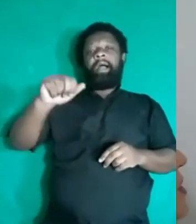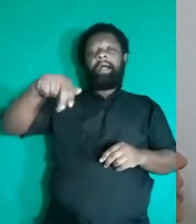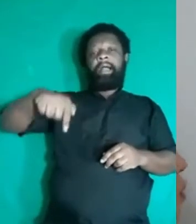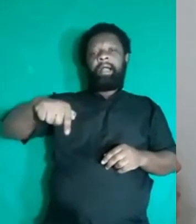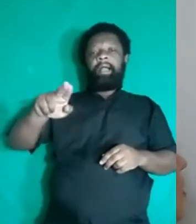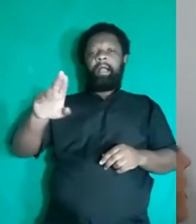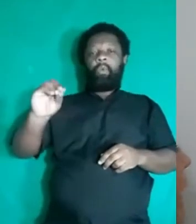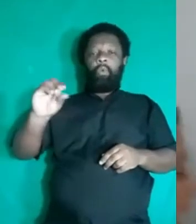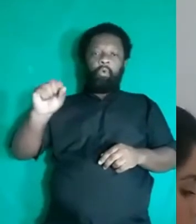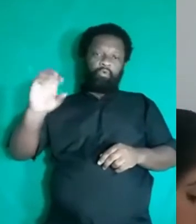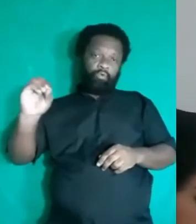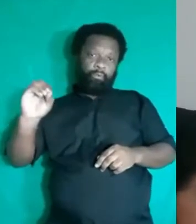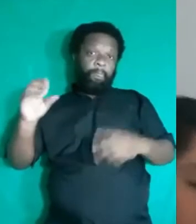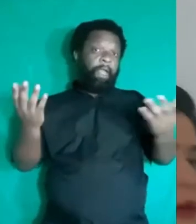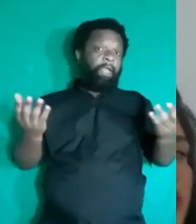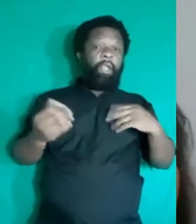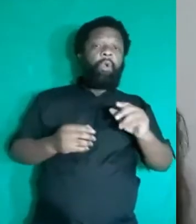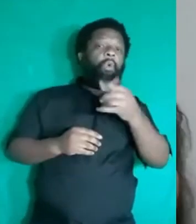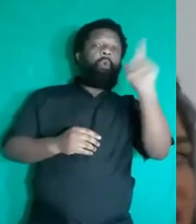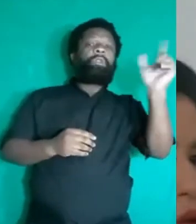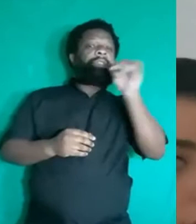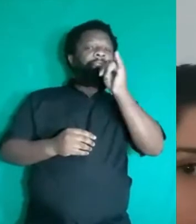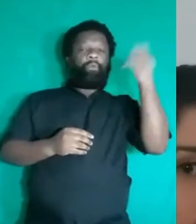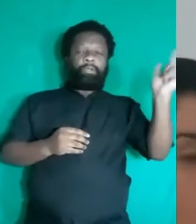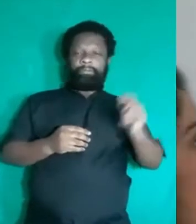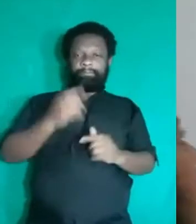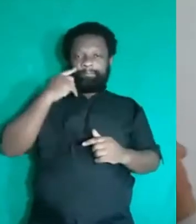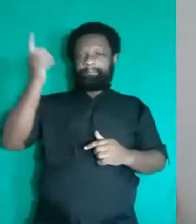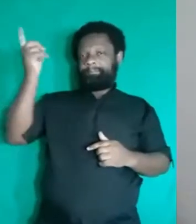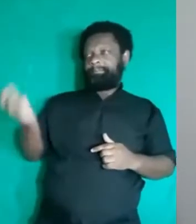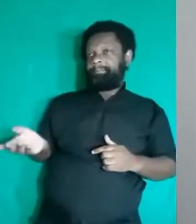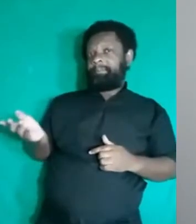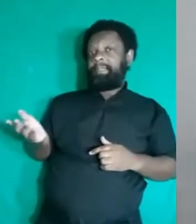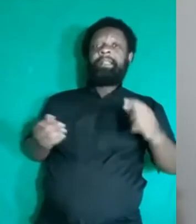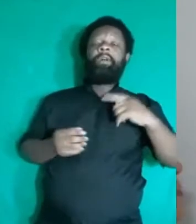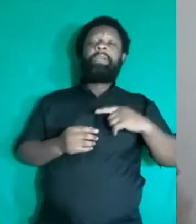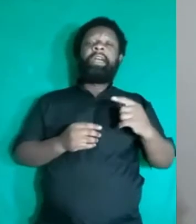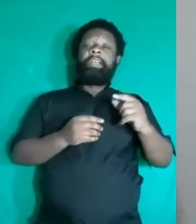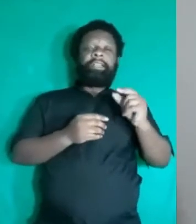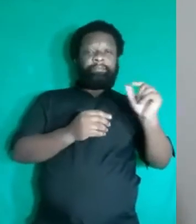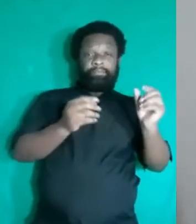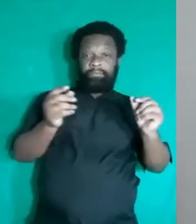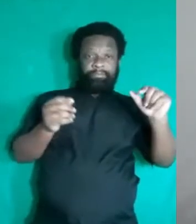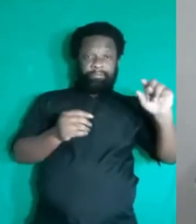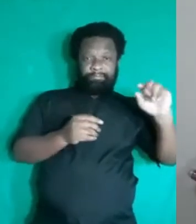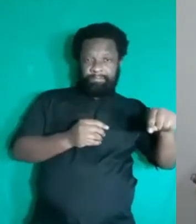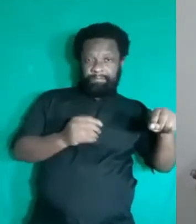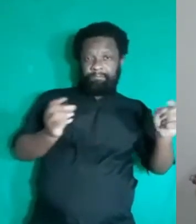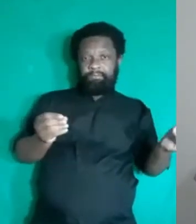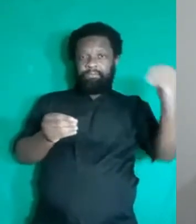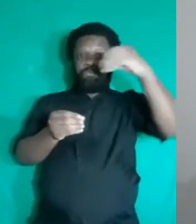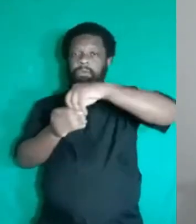água, por isso aquoso. Agora, pensando de uma forma mais correta, com a representação do íon hidrônio, vamos ver como é que fica.